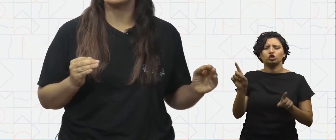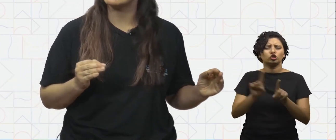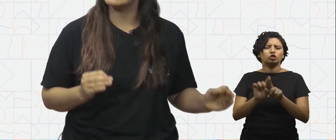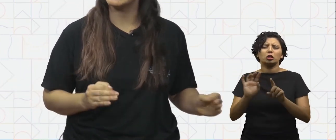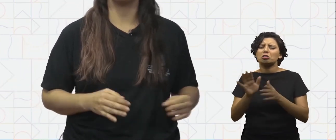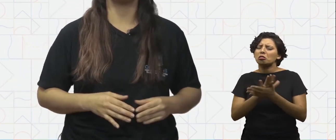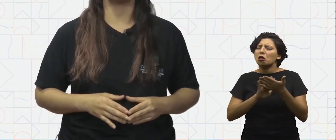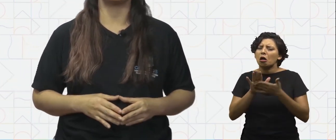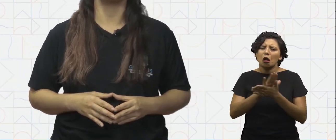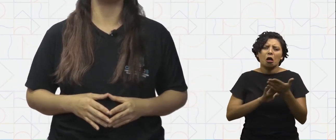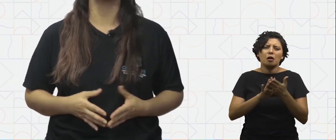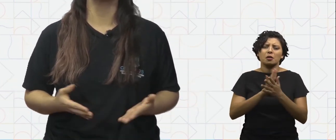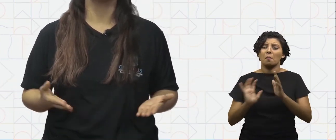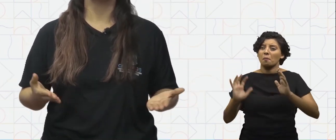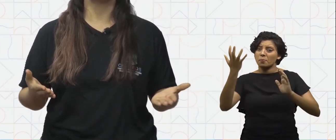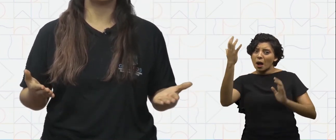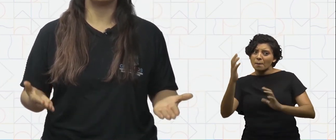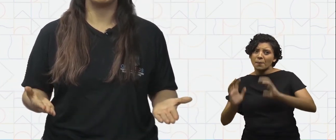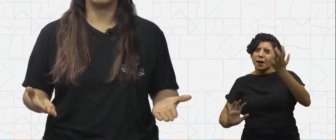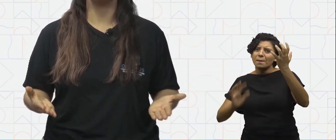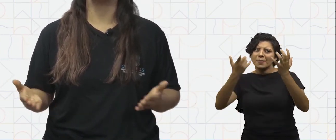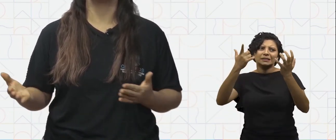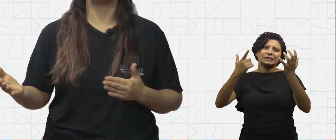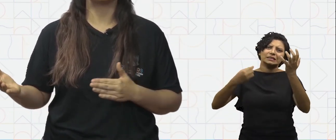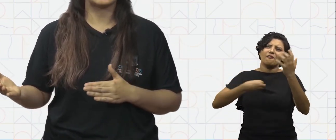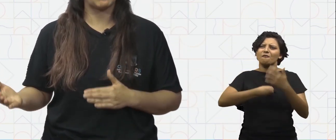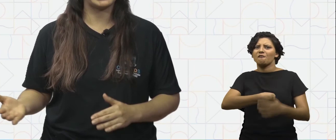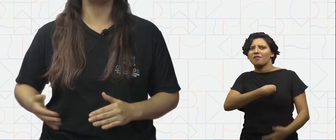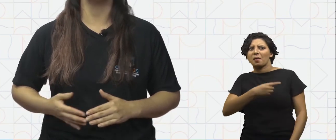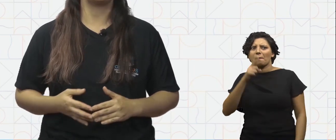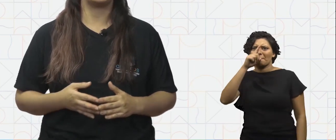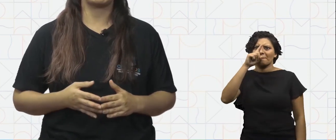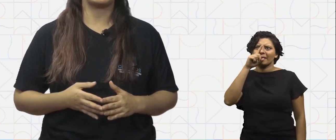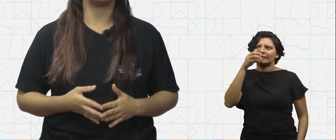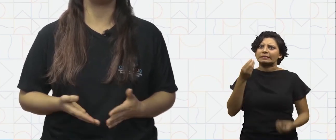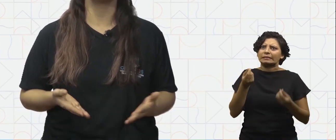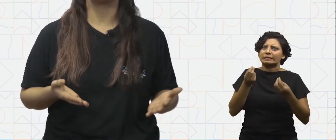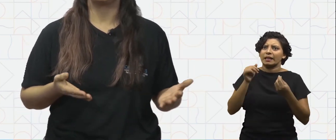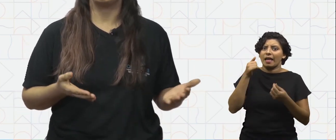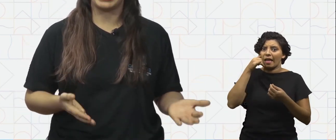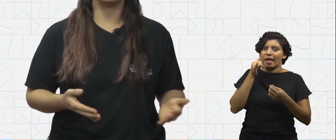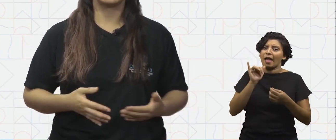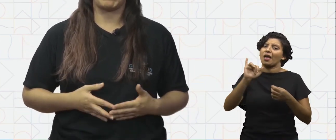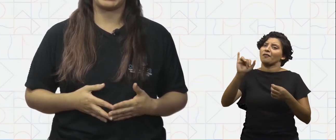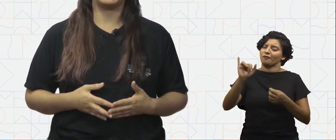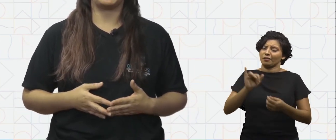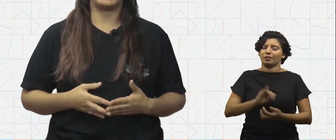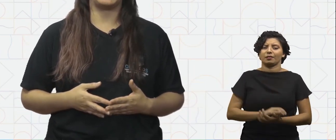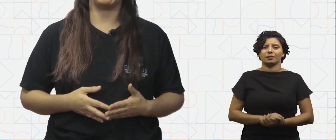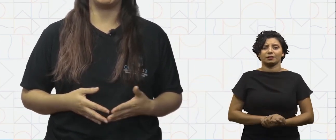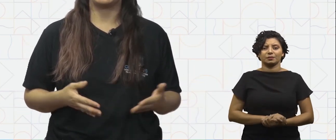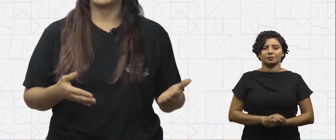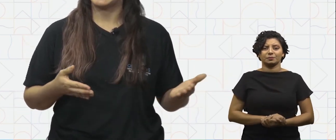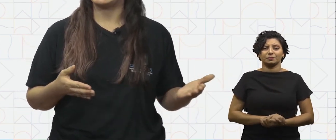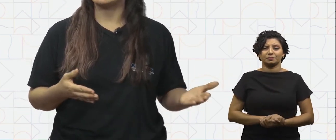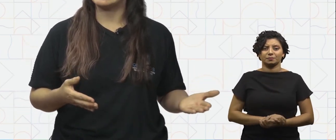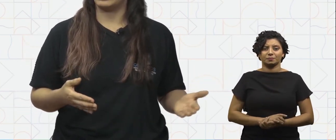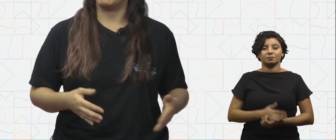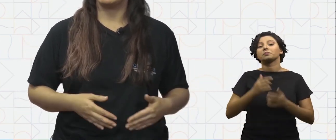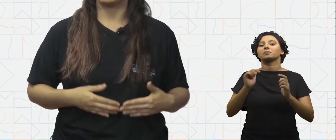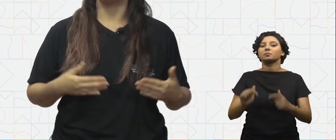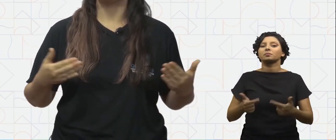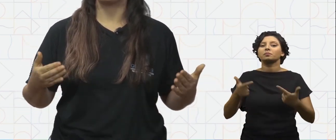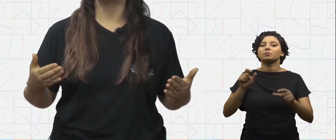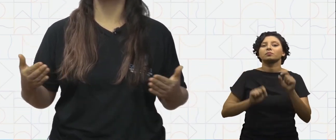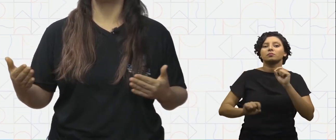dos sucessivos desafios e envolve-se numa sequência de peripécias para escapar do perigo. A